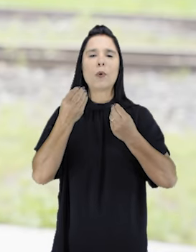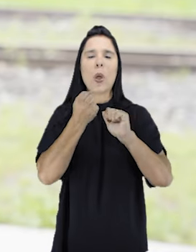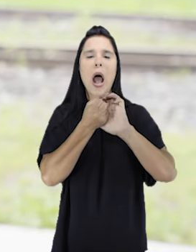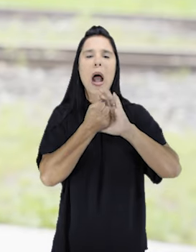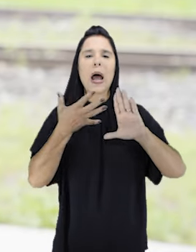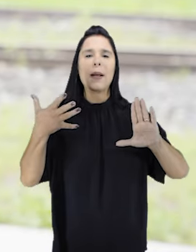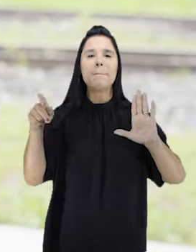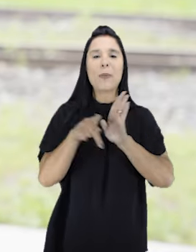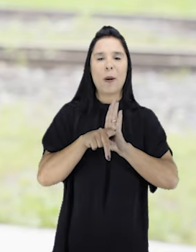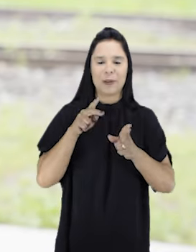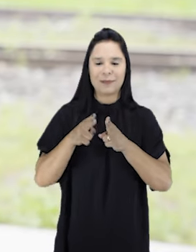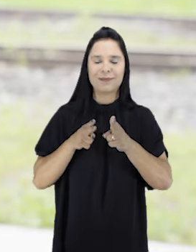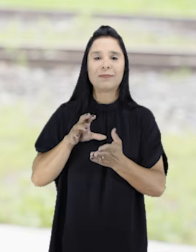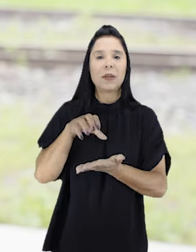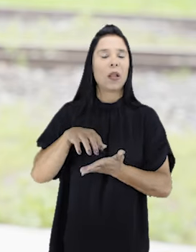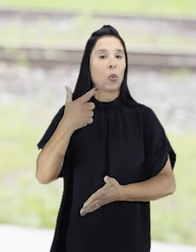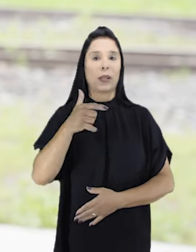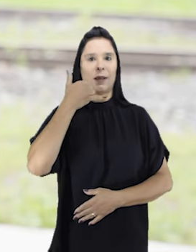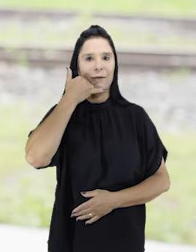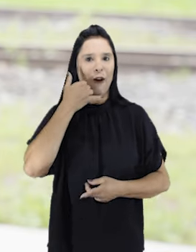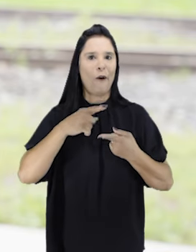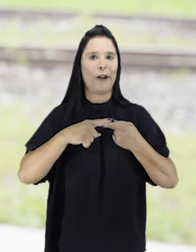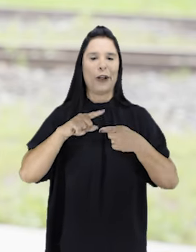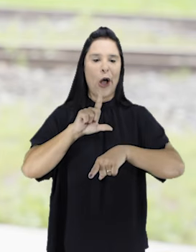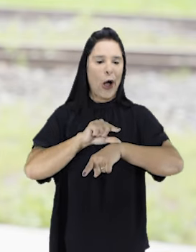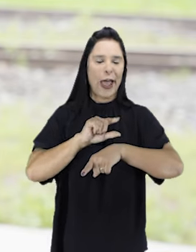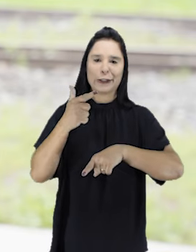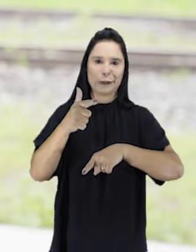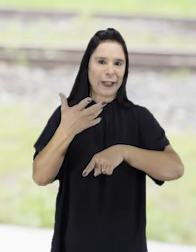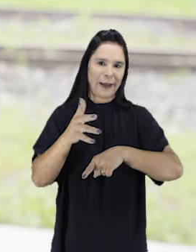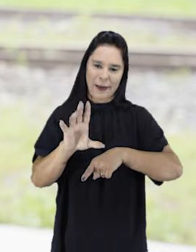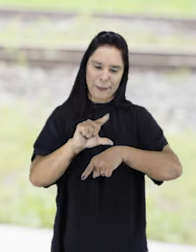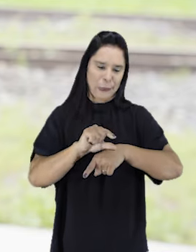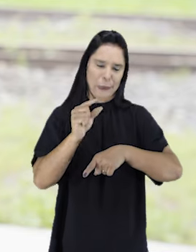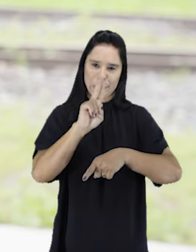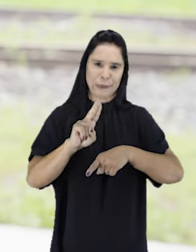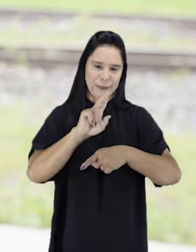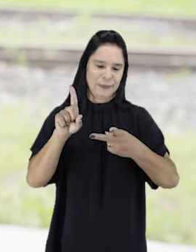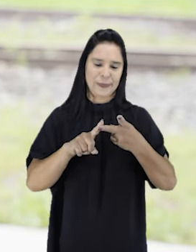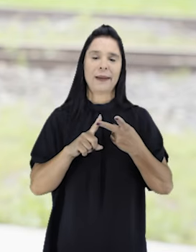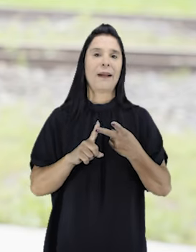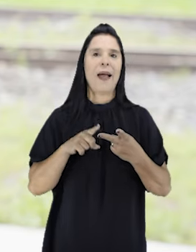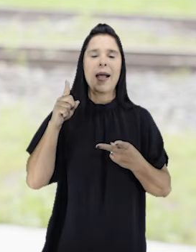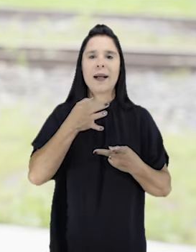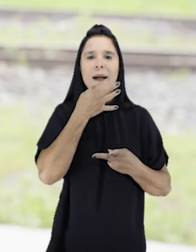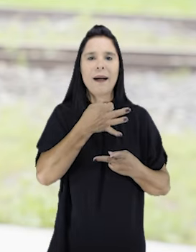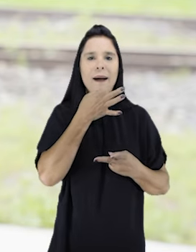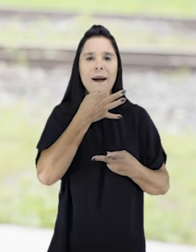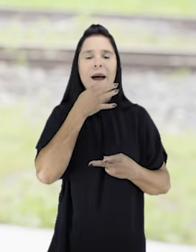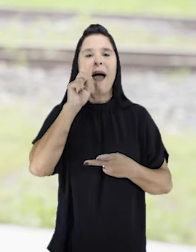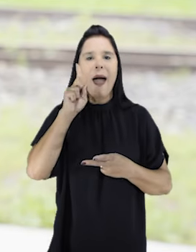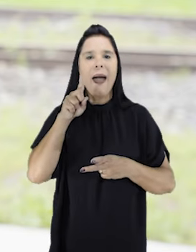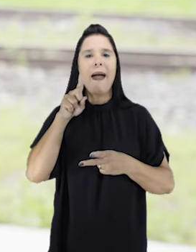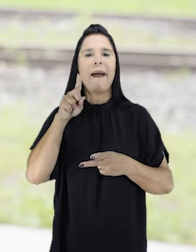bem característicos. Isso numa época em que não se tinham celulares, os relógios não eram tão acessíveis. Esses